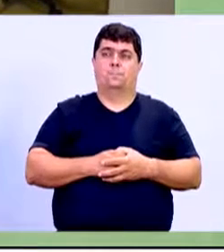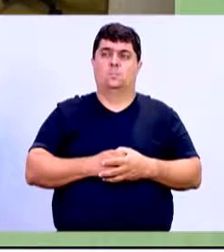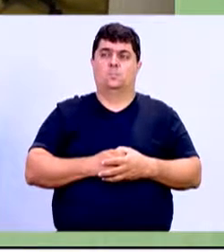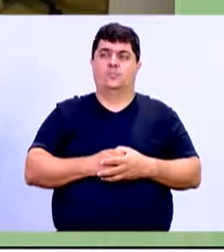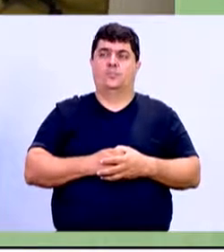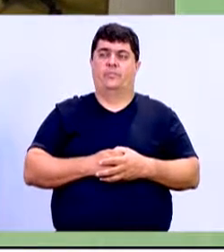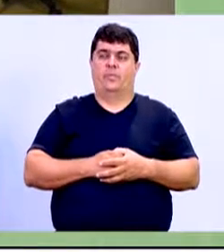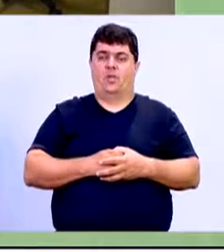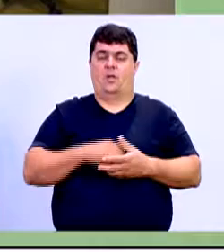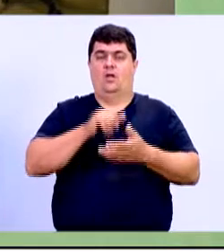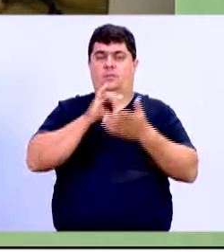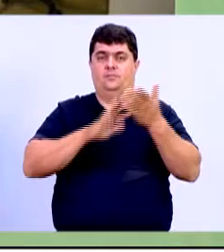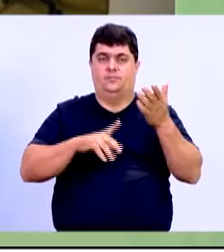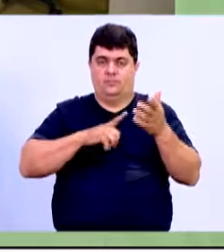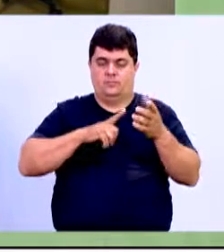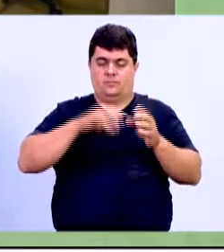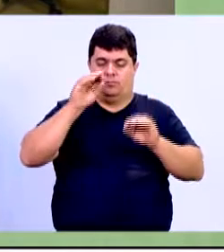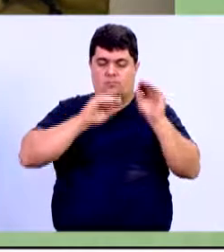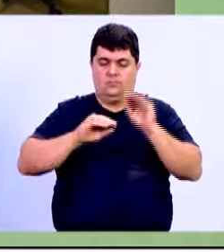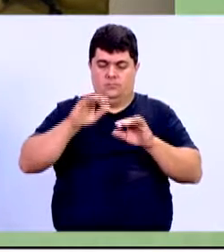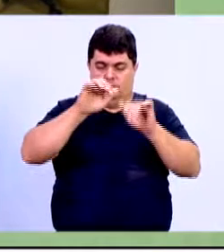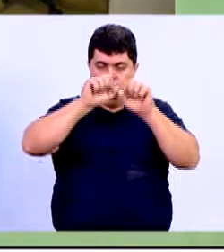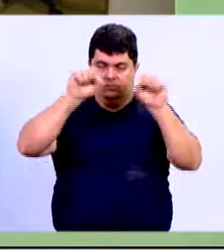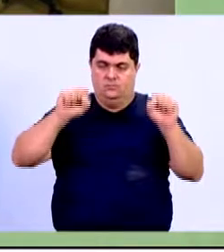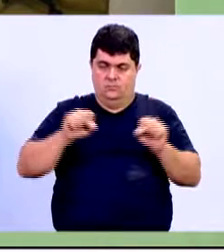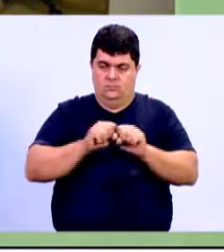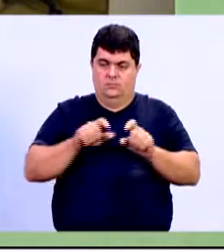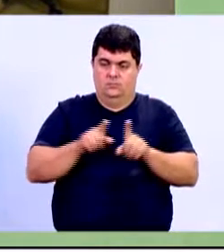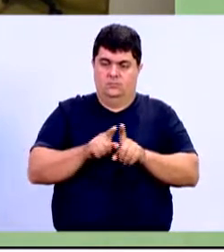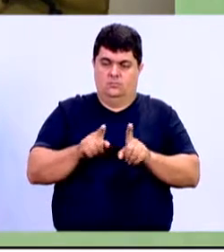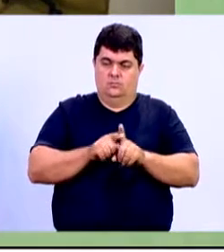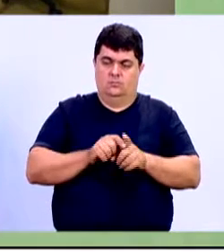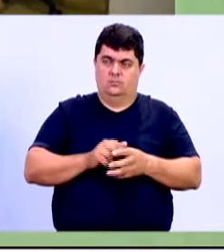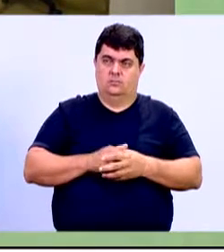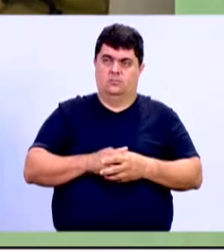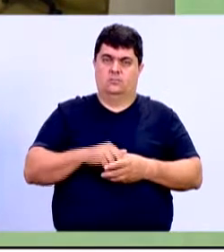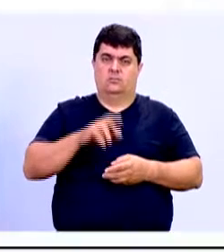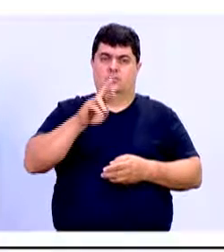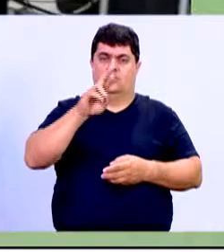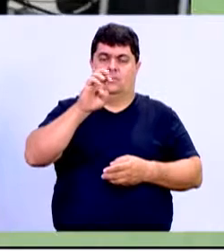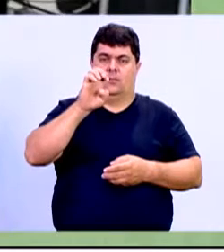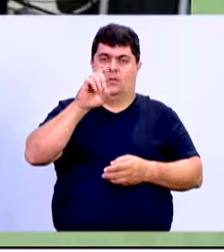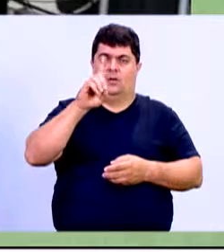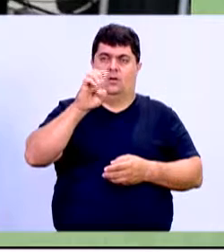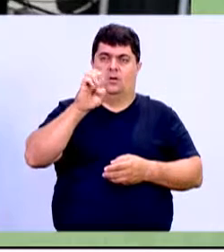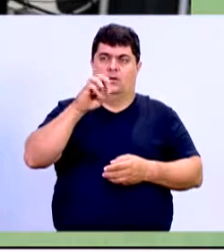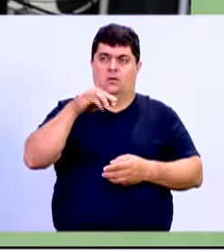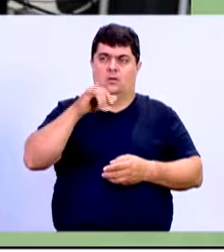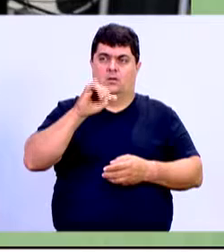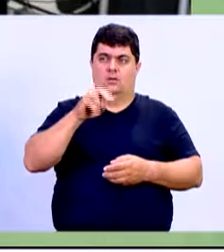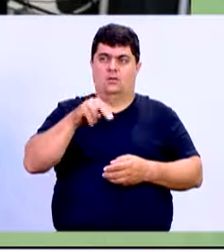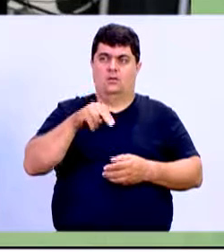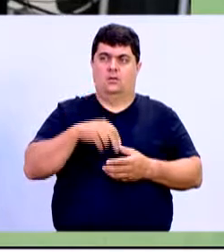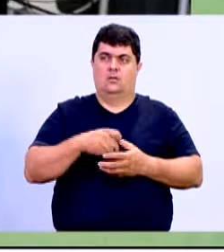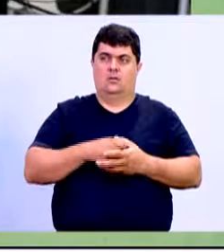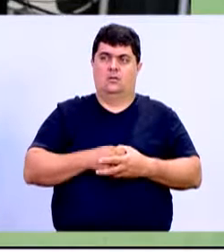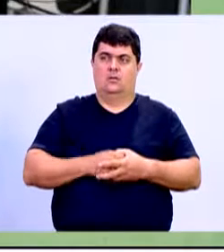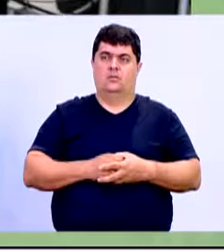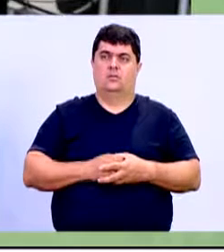atividades também são lançadas no sistema. Tá? Nós temos um sistema chamado Redmine que cuida da gestão dessas